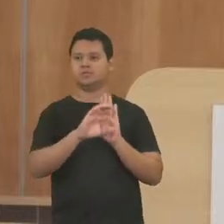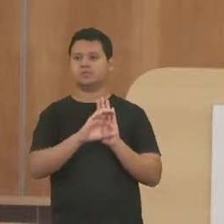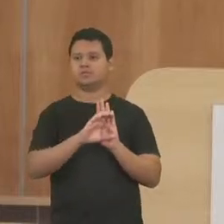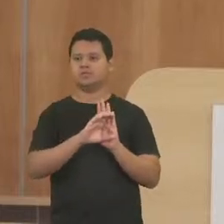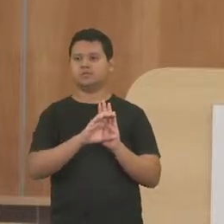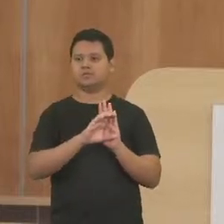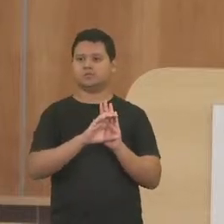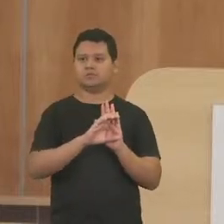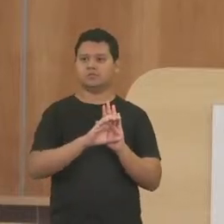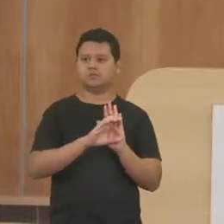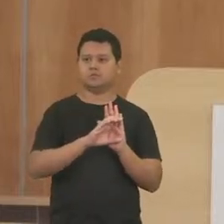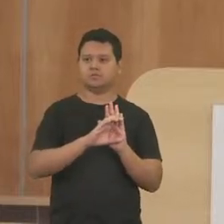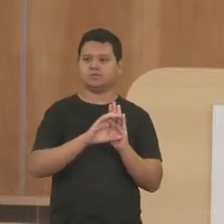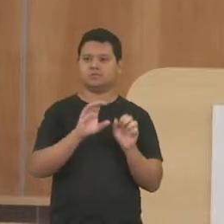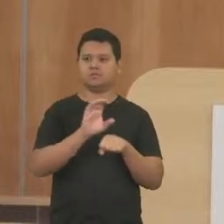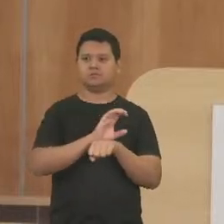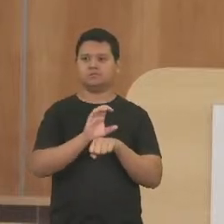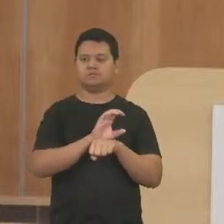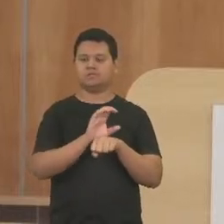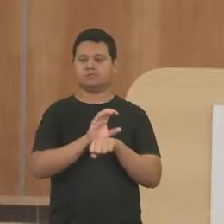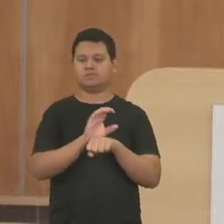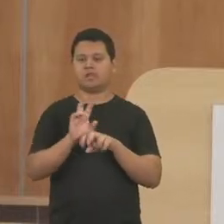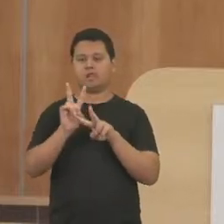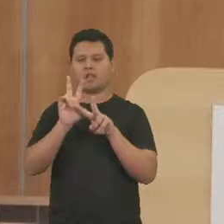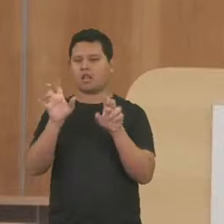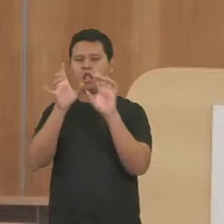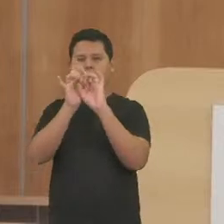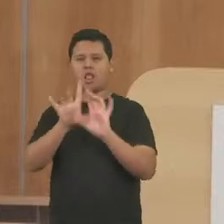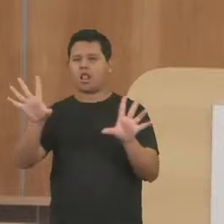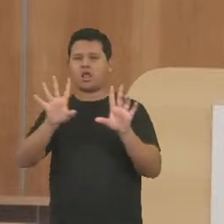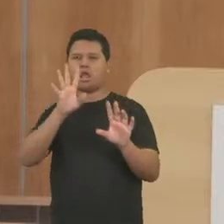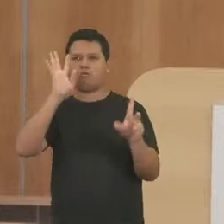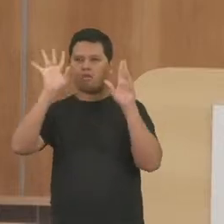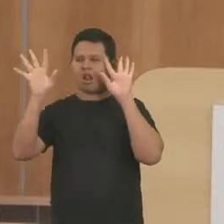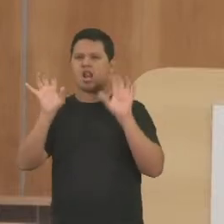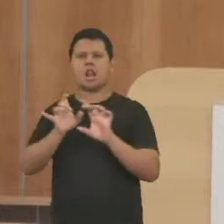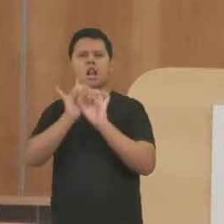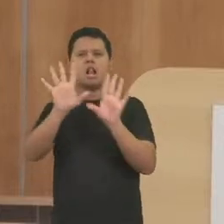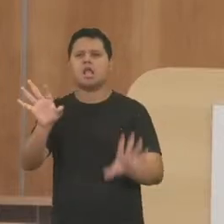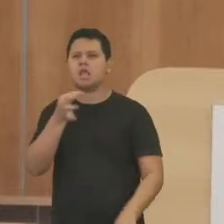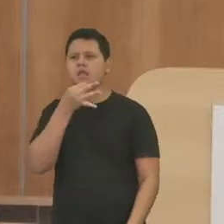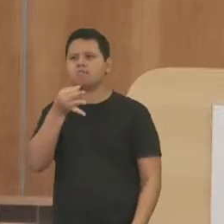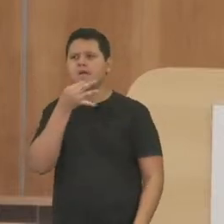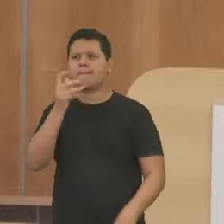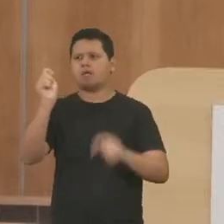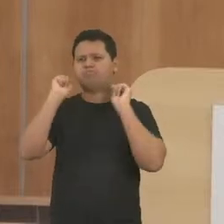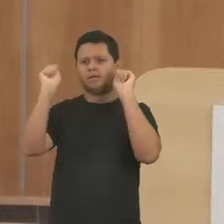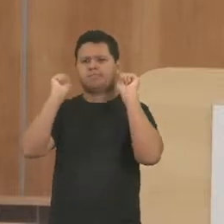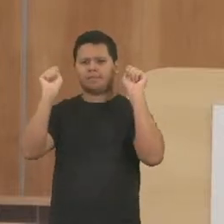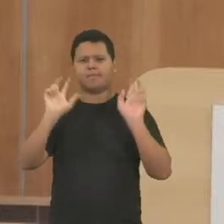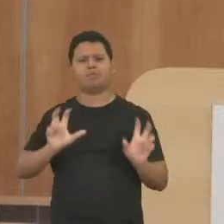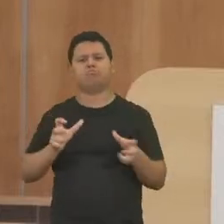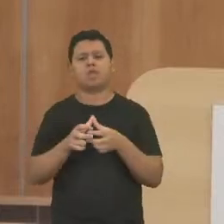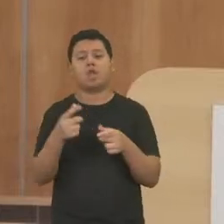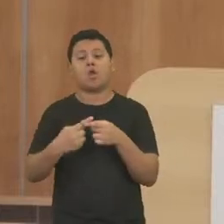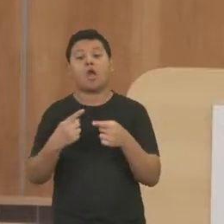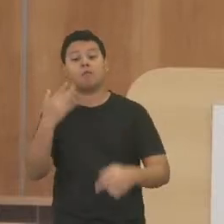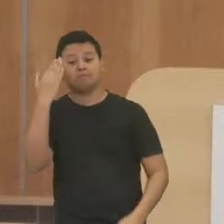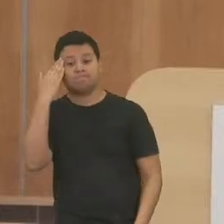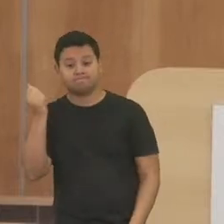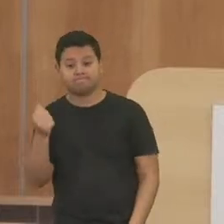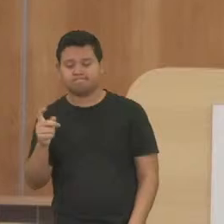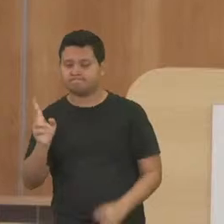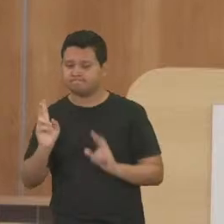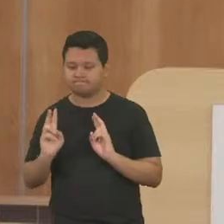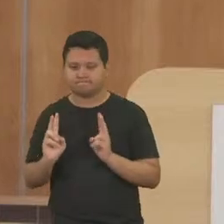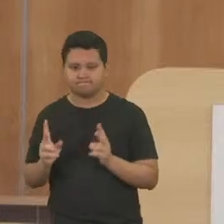é livre a liberdade de pensamento, é livre a liberdade de manifestação. Sabe por quê? Eu